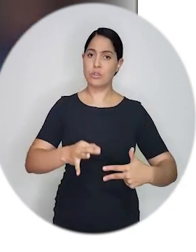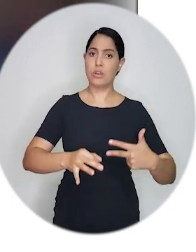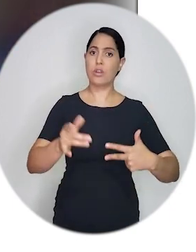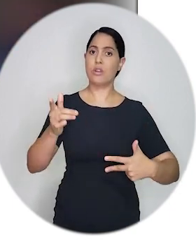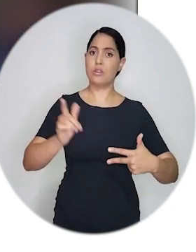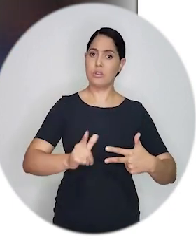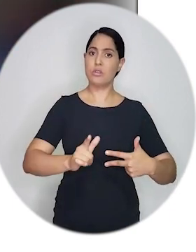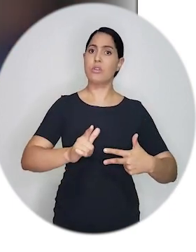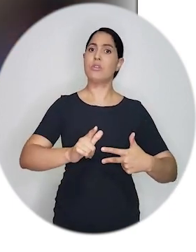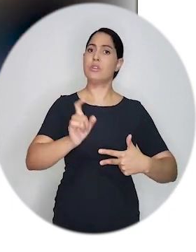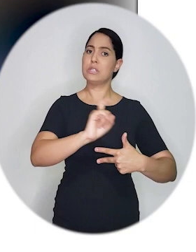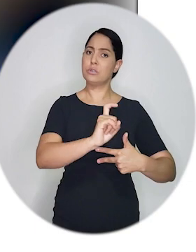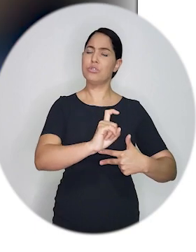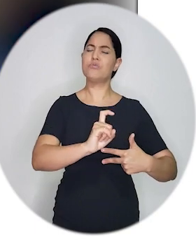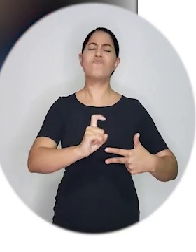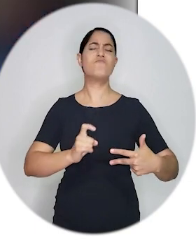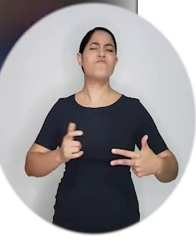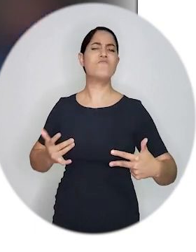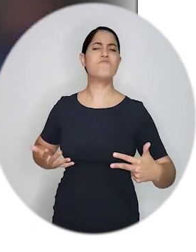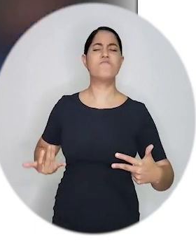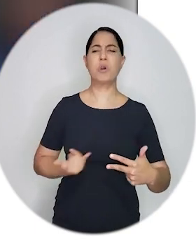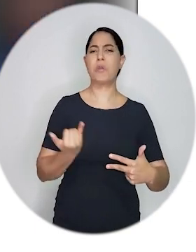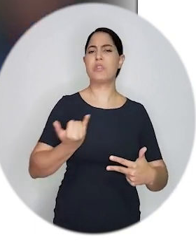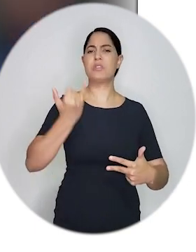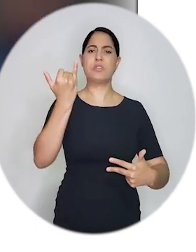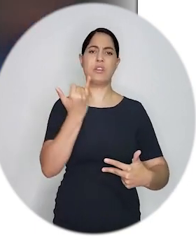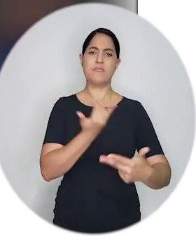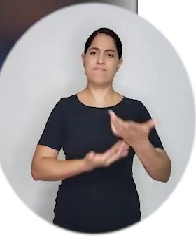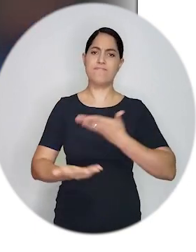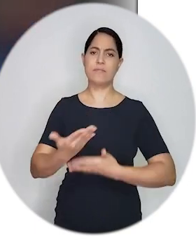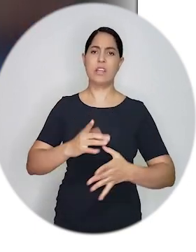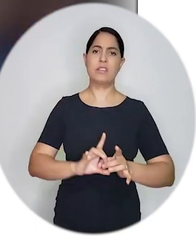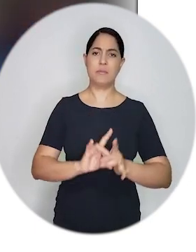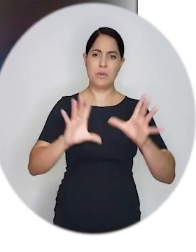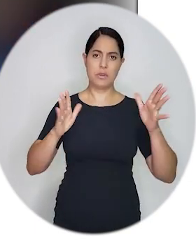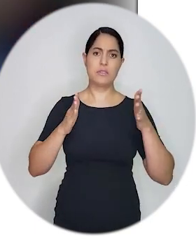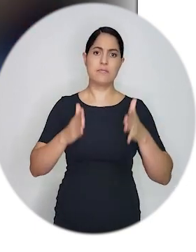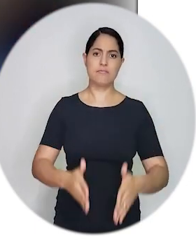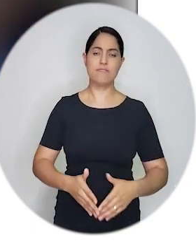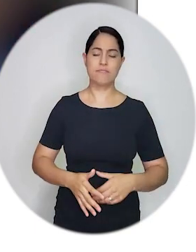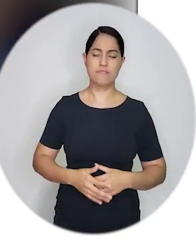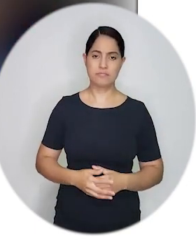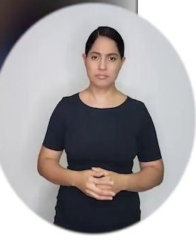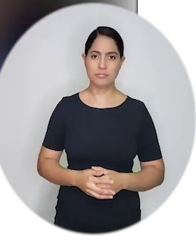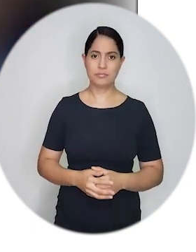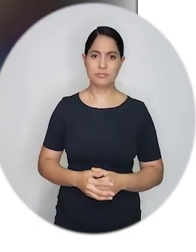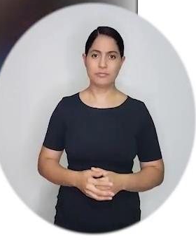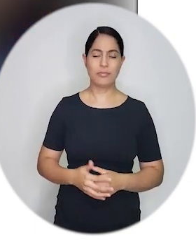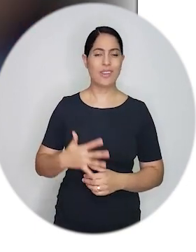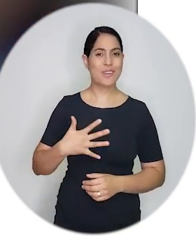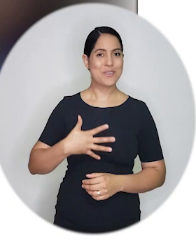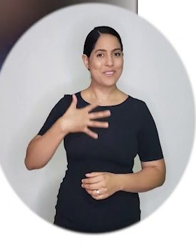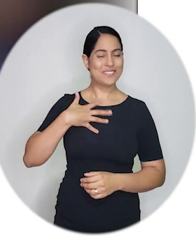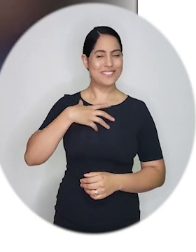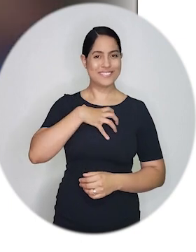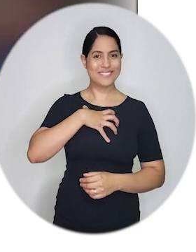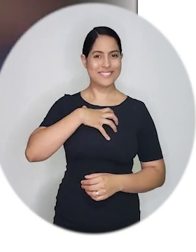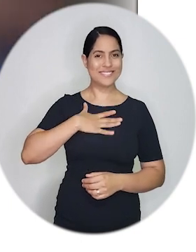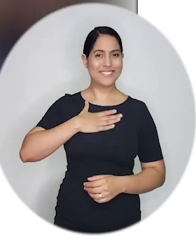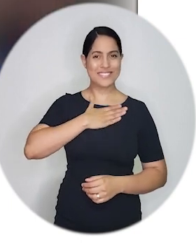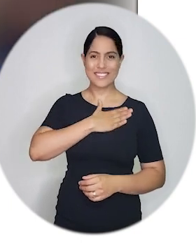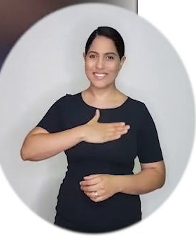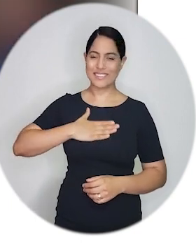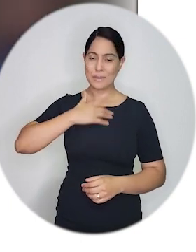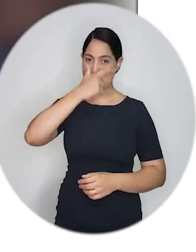judiciário, legislativo e executivo é de vital importância para a democracia. É uma honra, uma satisfação muito grande